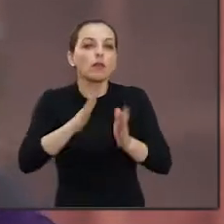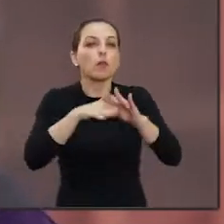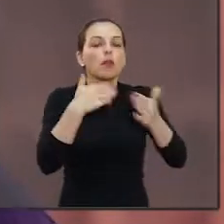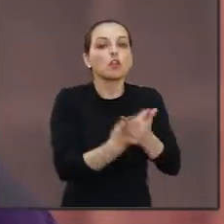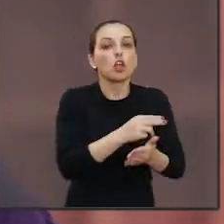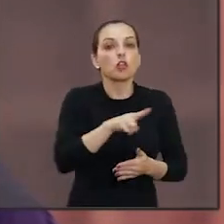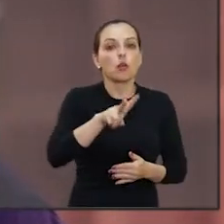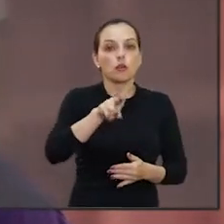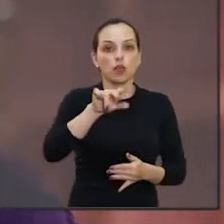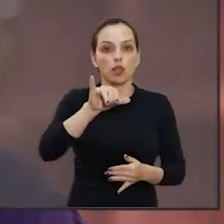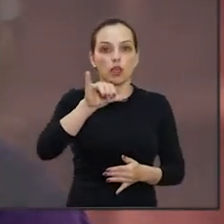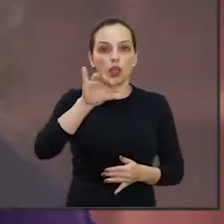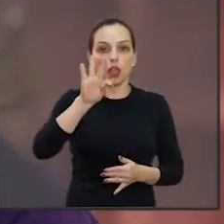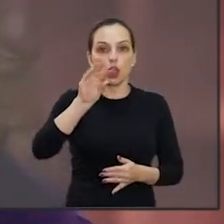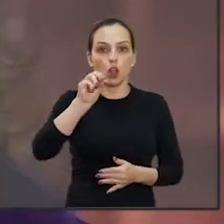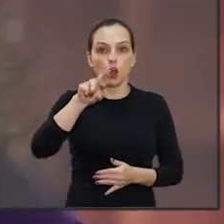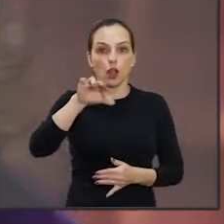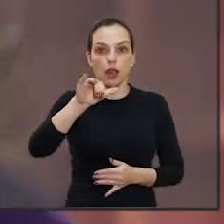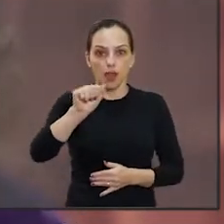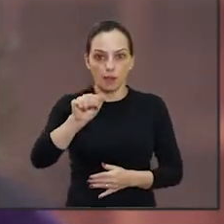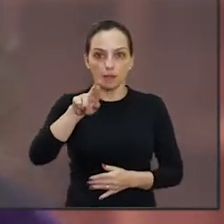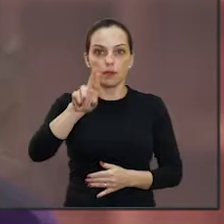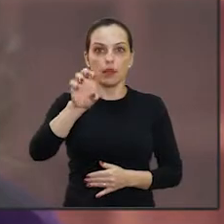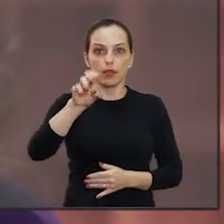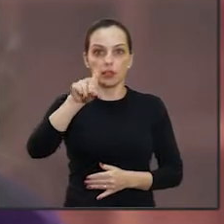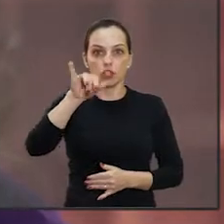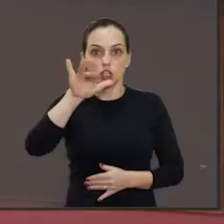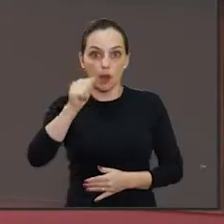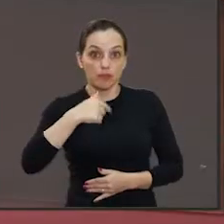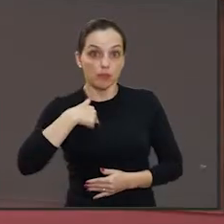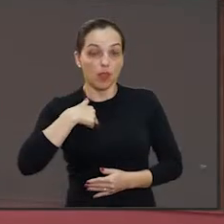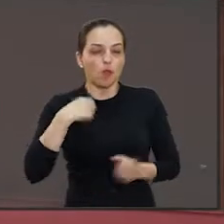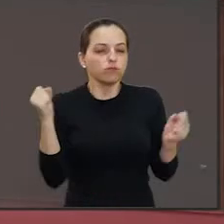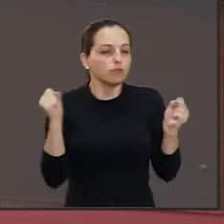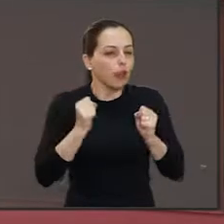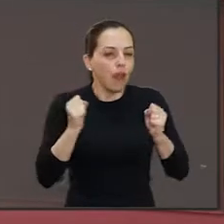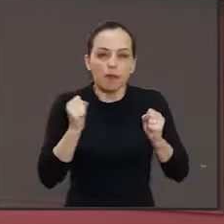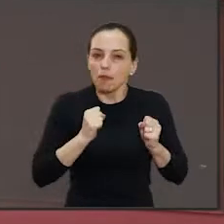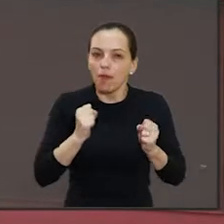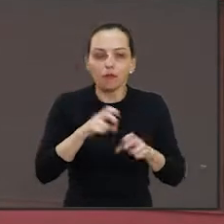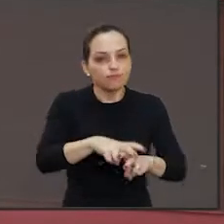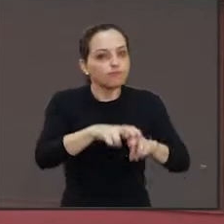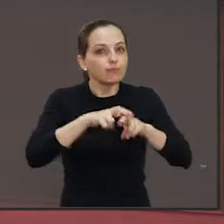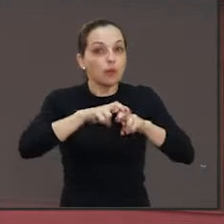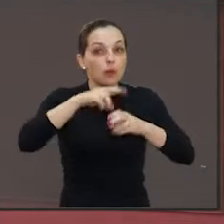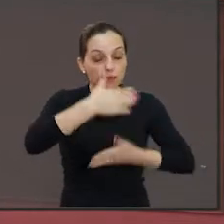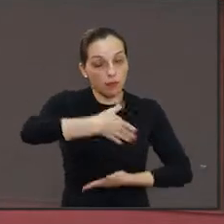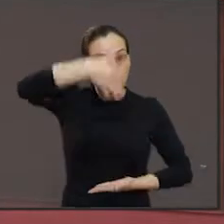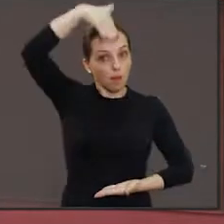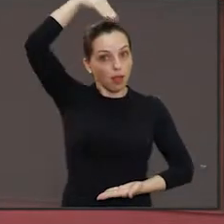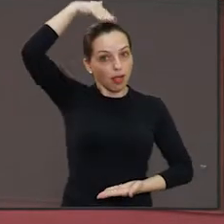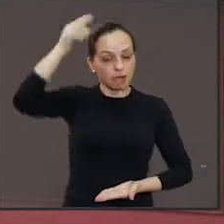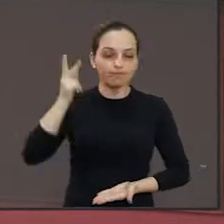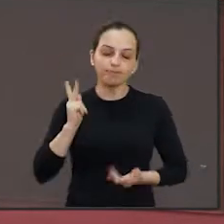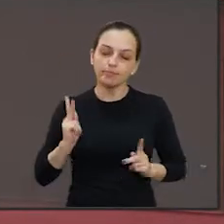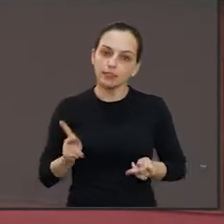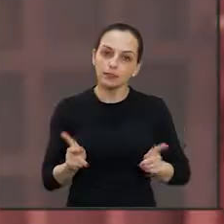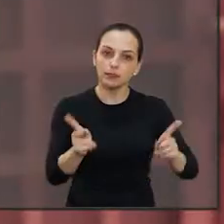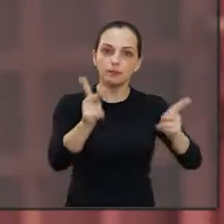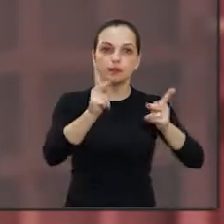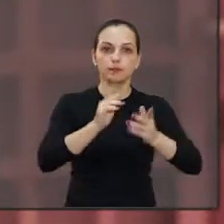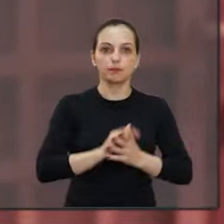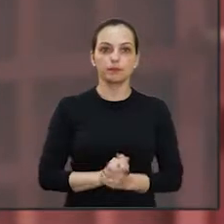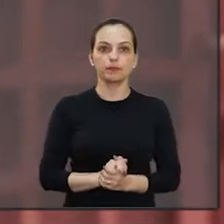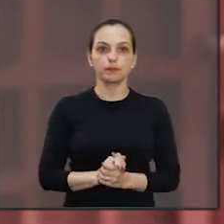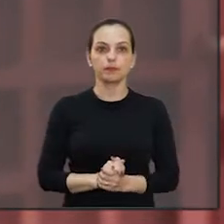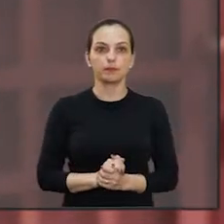Vitória Régia a escola. E aí foi onde eu dei os meus primeiros passos. Aí me encantei, né? E nunca mais parei. Eu tinha 3 aninhos.